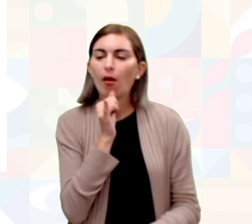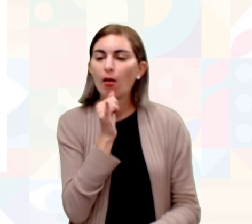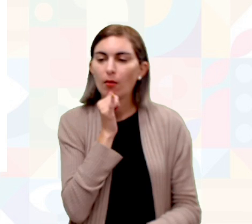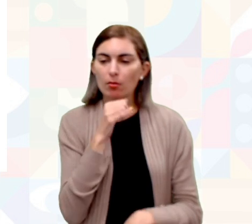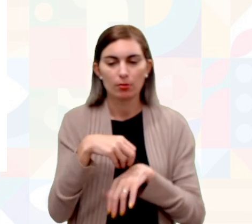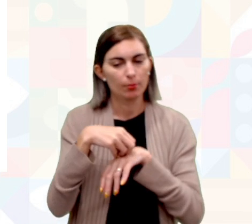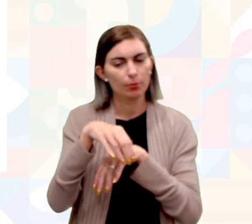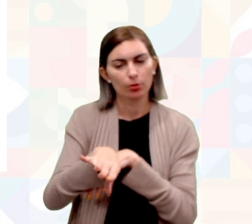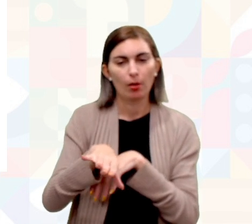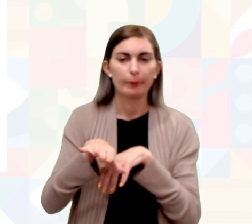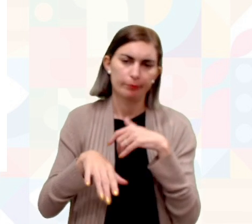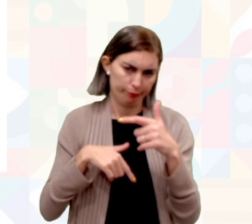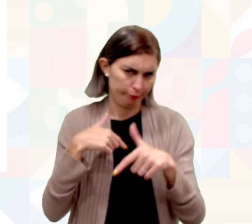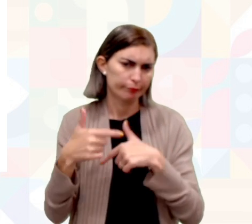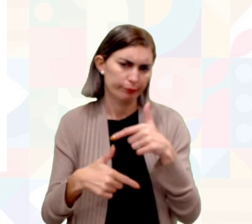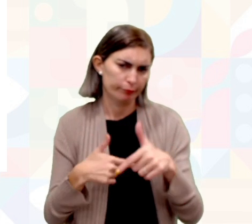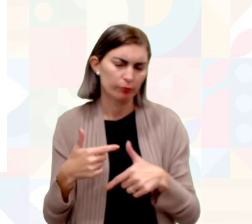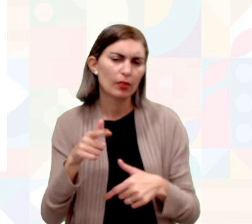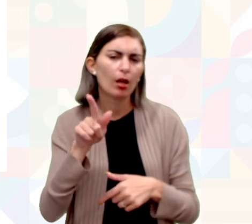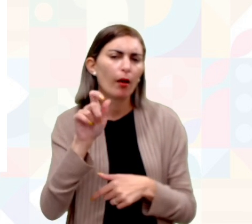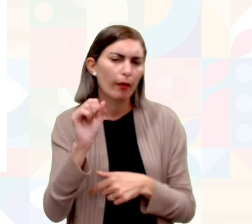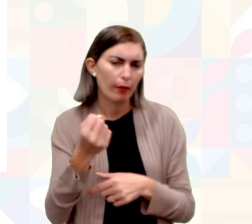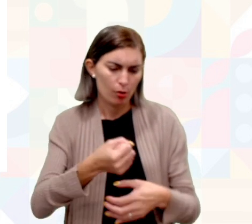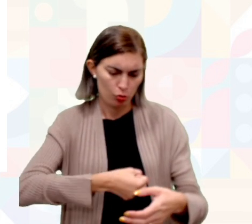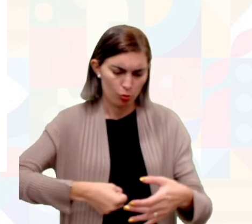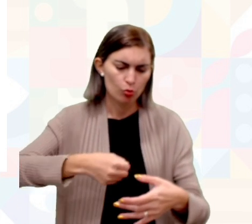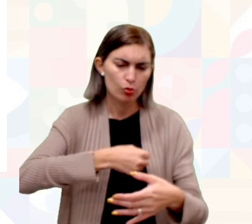nossa prática do dia a dia, o gás de cozinha, né, o